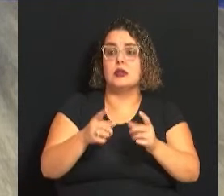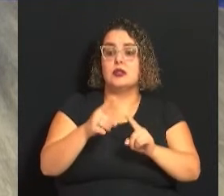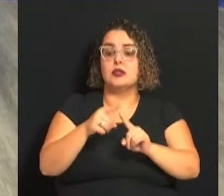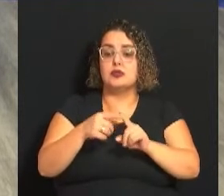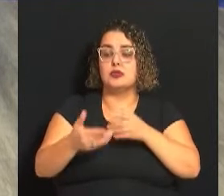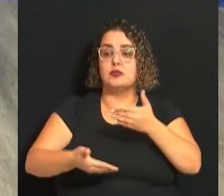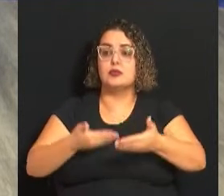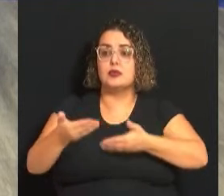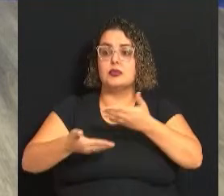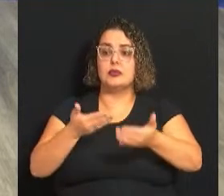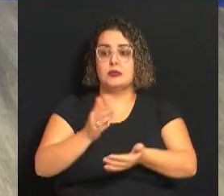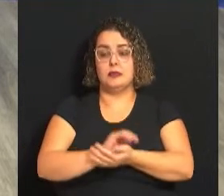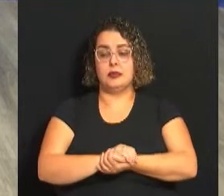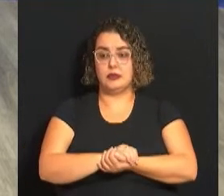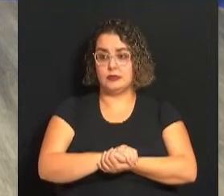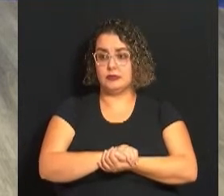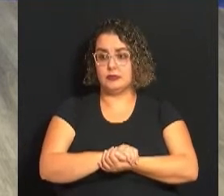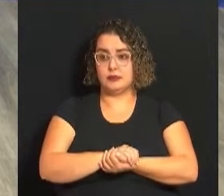tratamento.